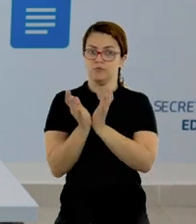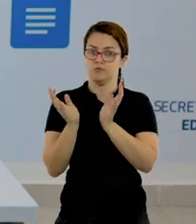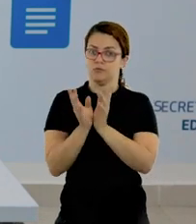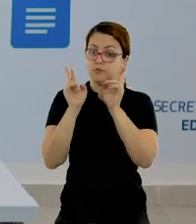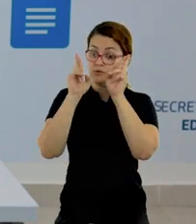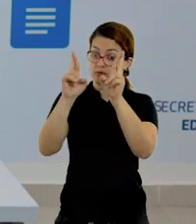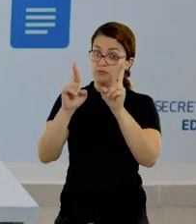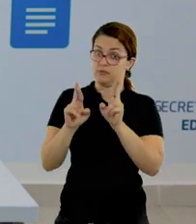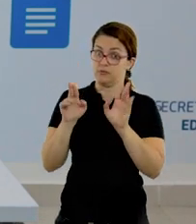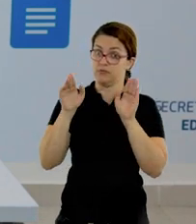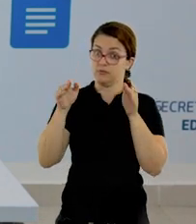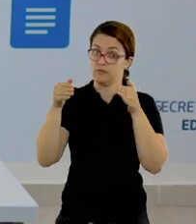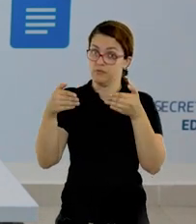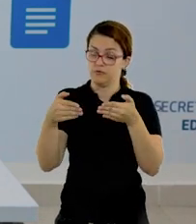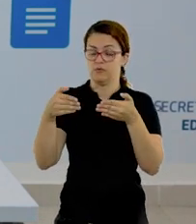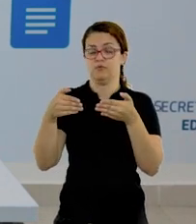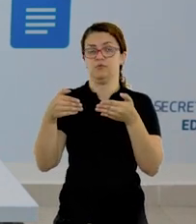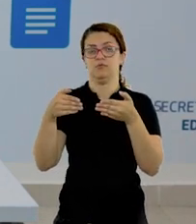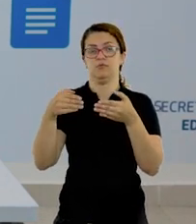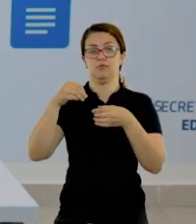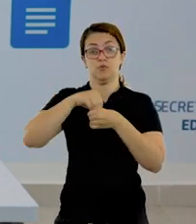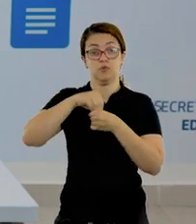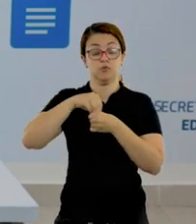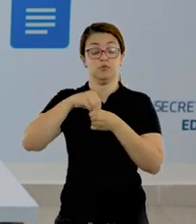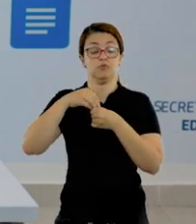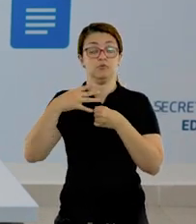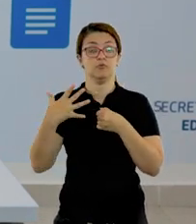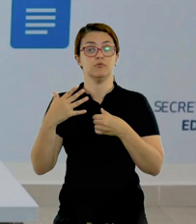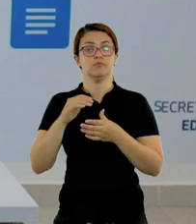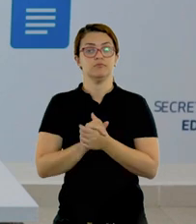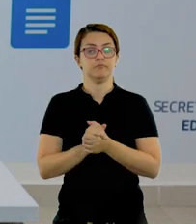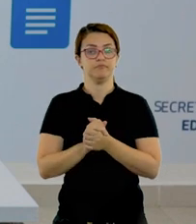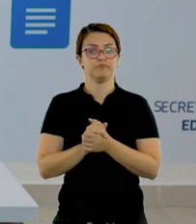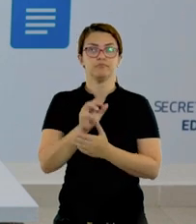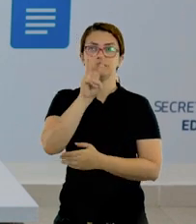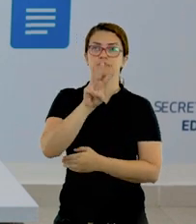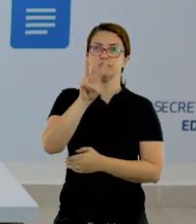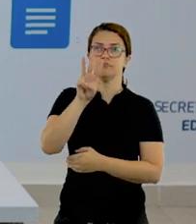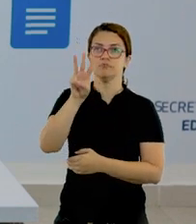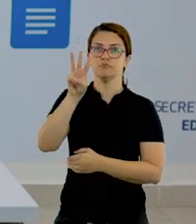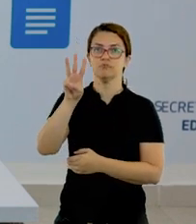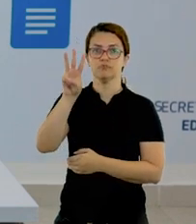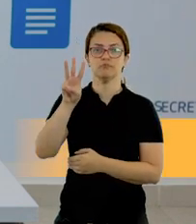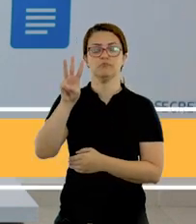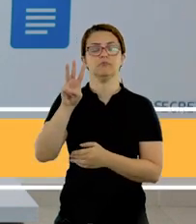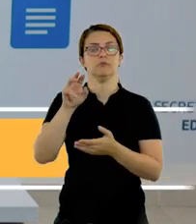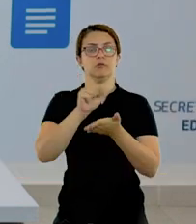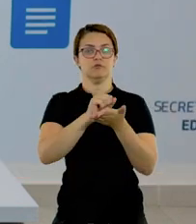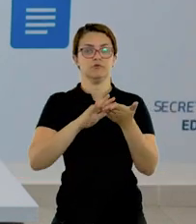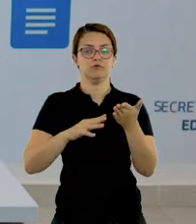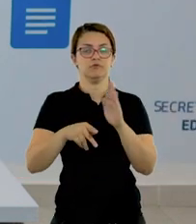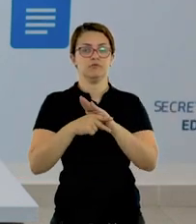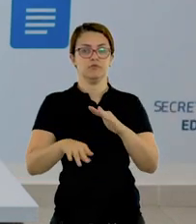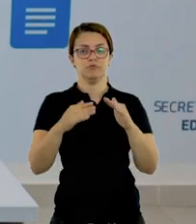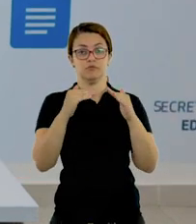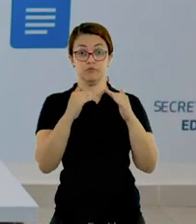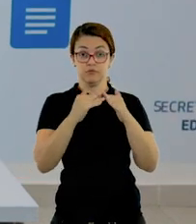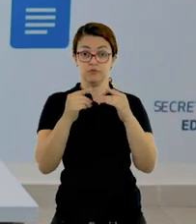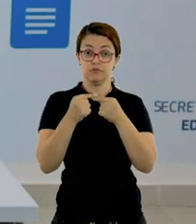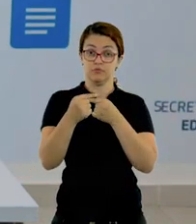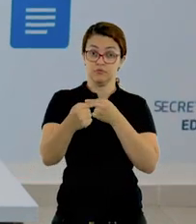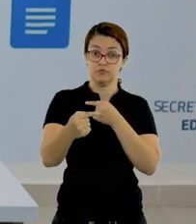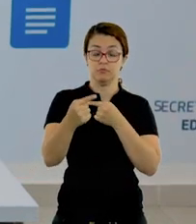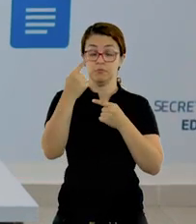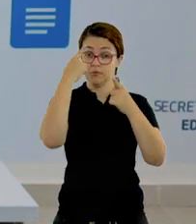brincar, sempre priorizando o respeito e o foco no conteúdo, tá bom? Então, acessa o link, lição de